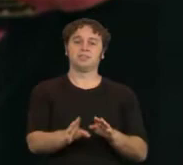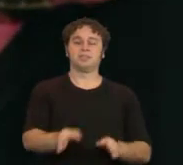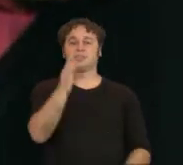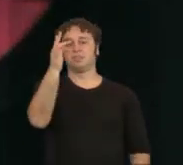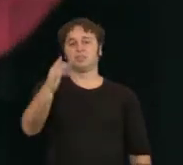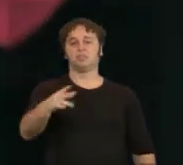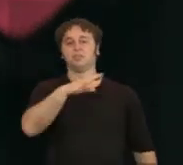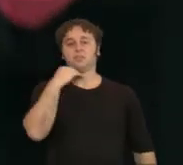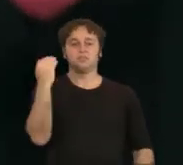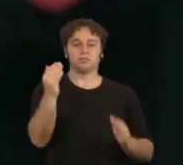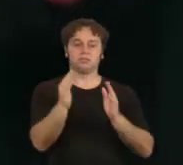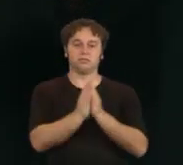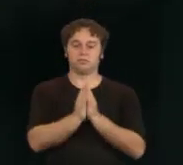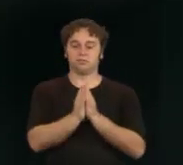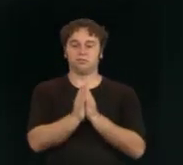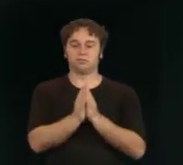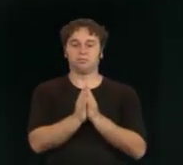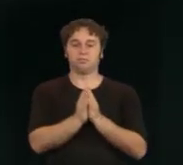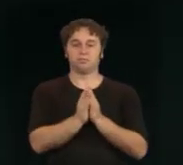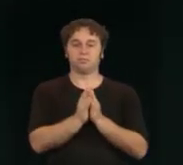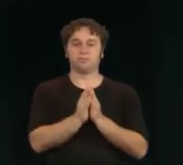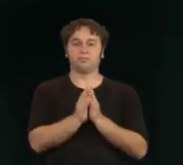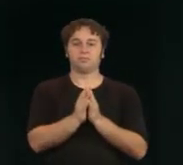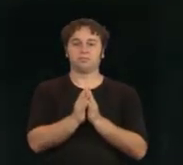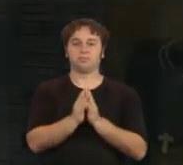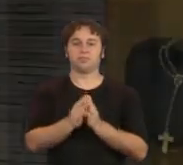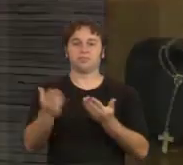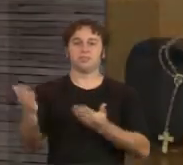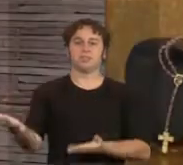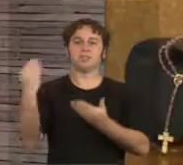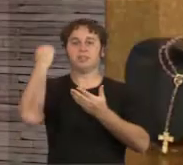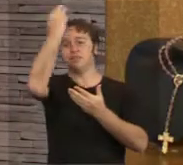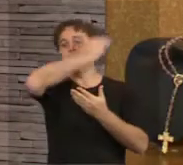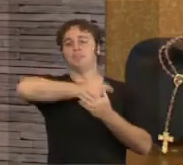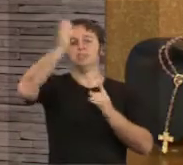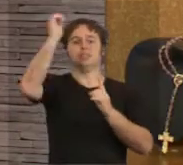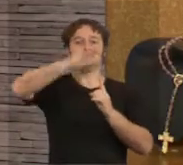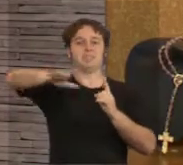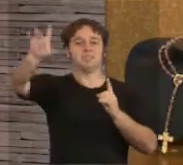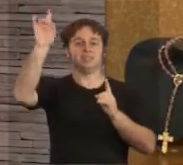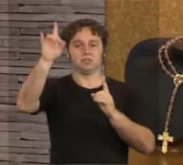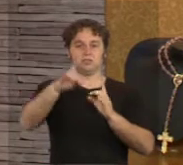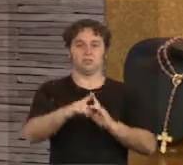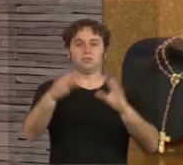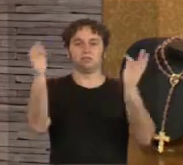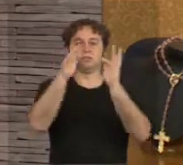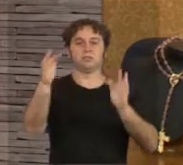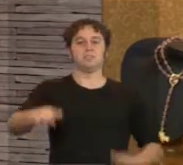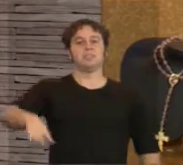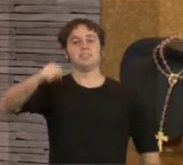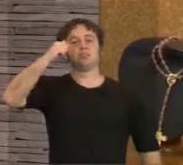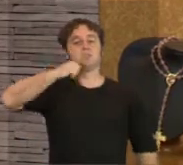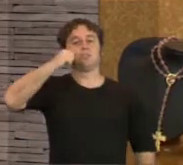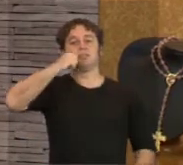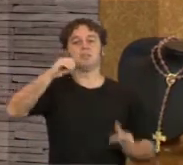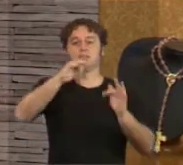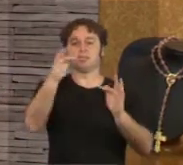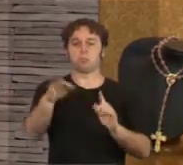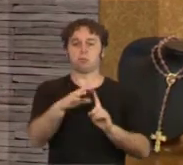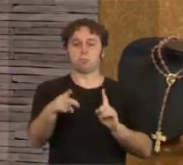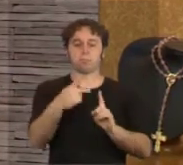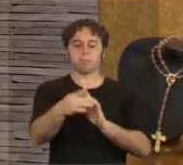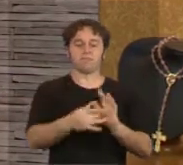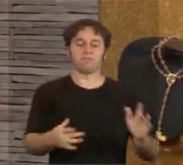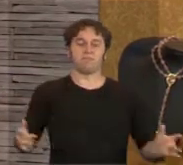pecadores, agora e na hora de nossa morte. Amém. Ave Maria, cheia de graça, o Senhor é convosco. Bendita sois vós entre